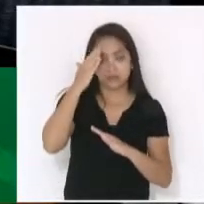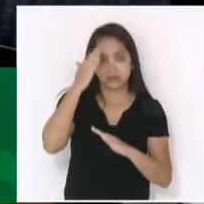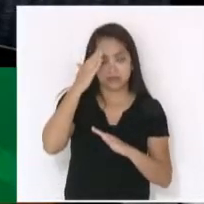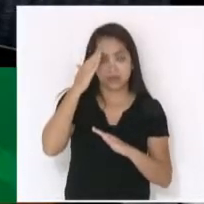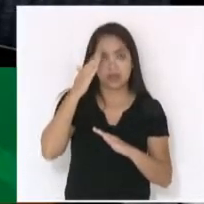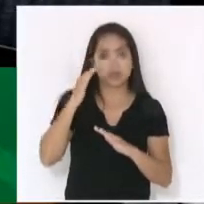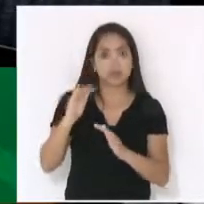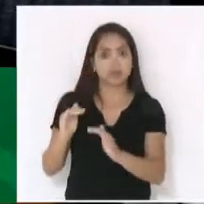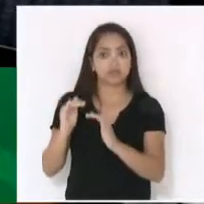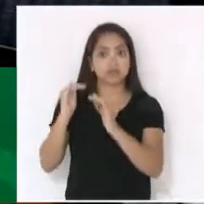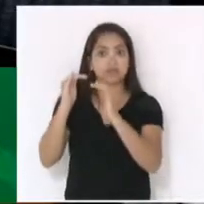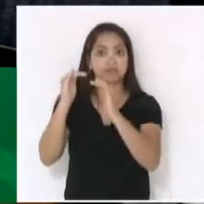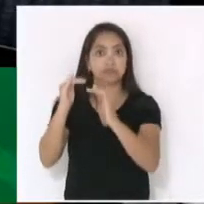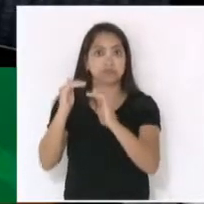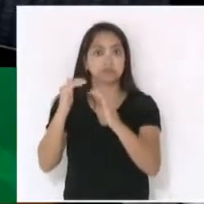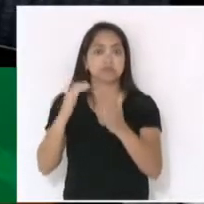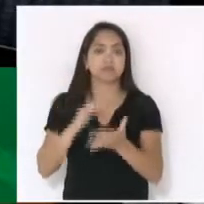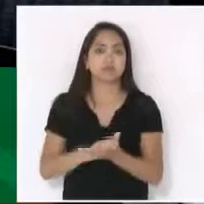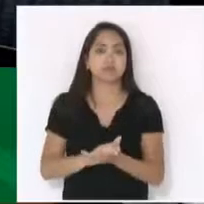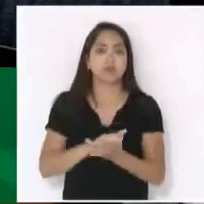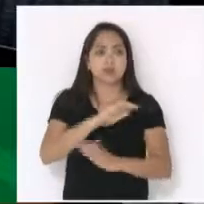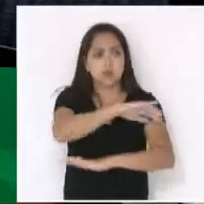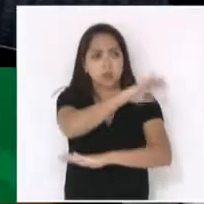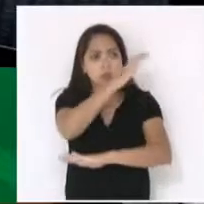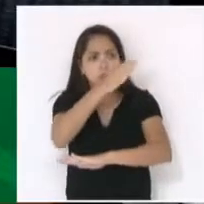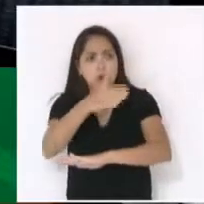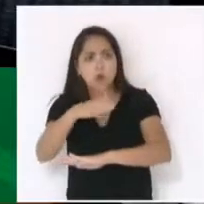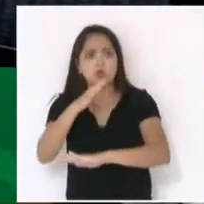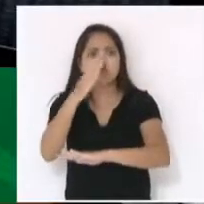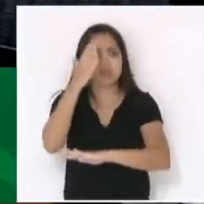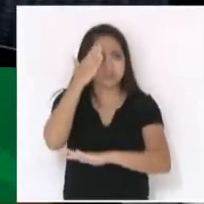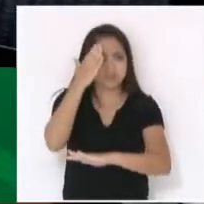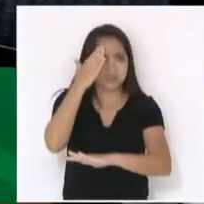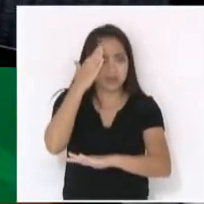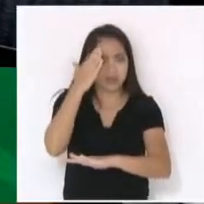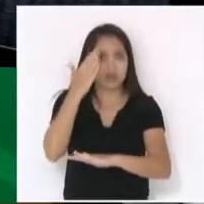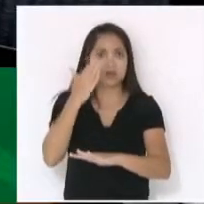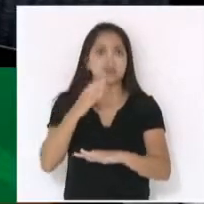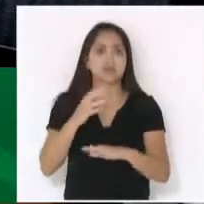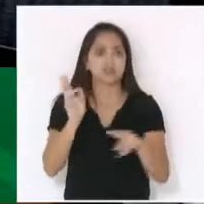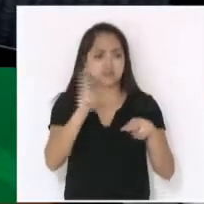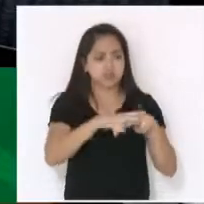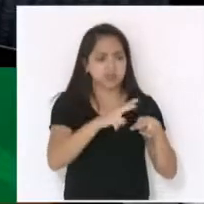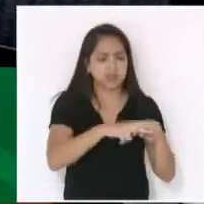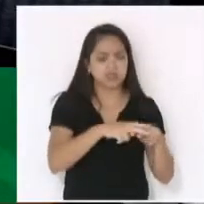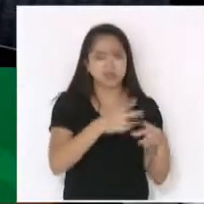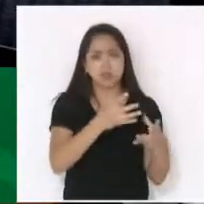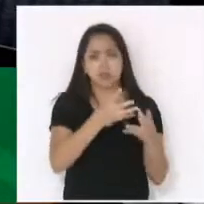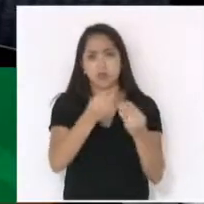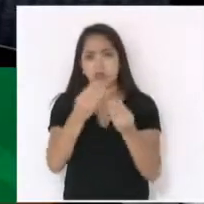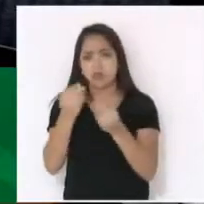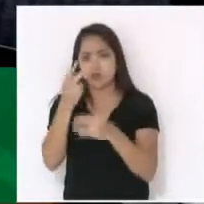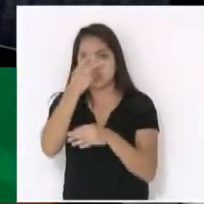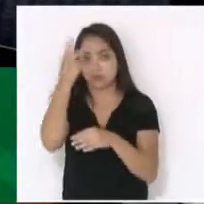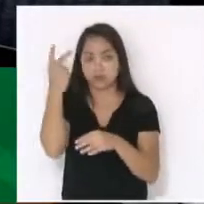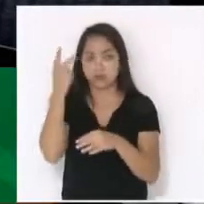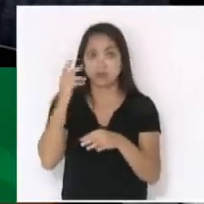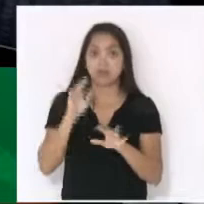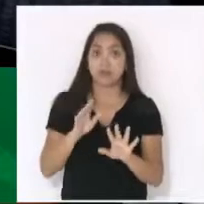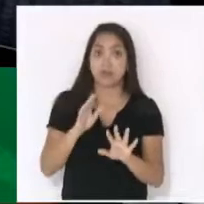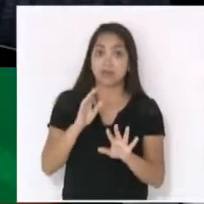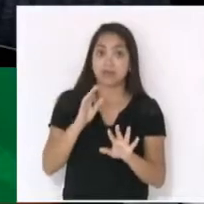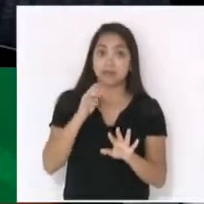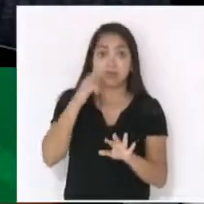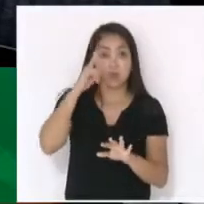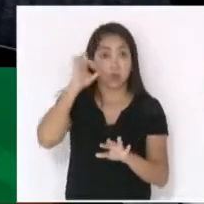e desceu o morro durante muitas décadas e colocou muito bandidos atrás das grades hoje pela manhã o Senhor nos deixou